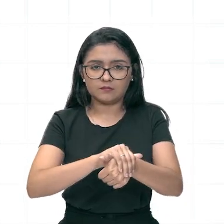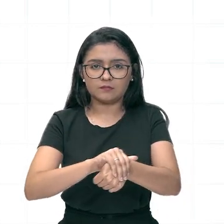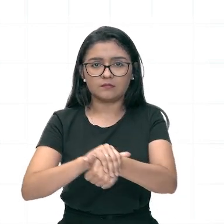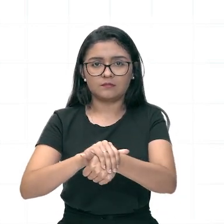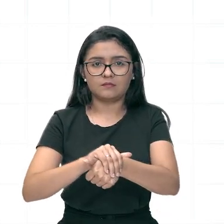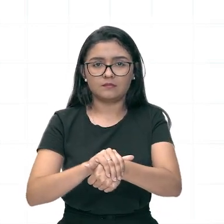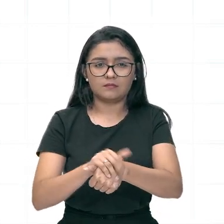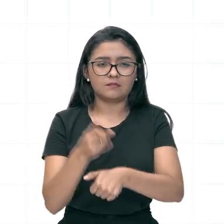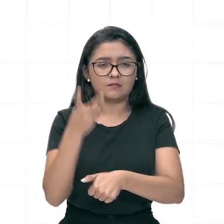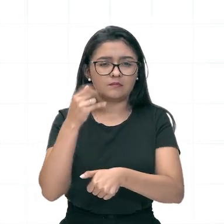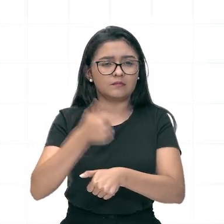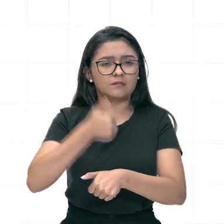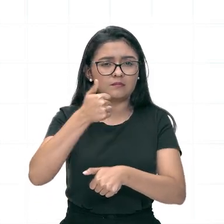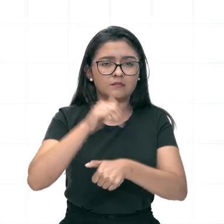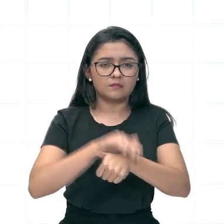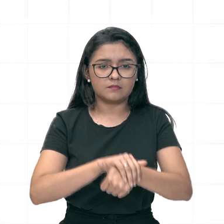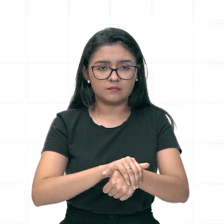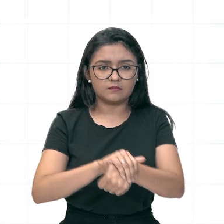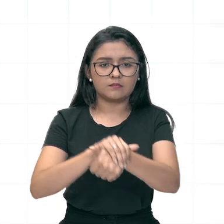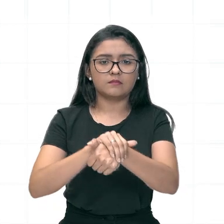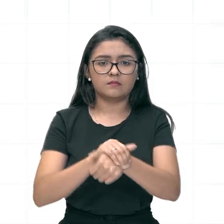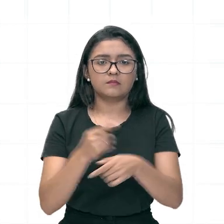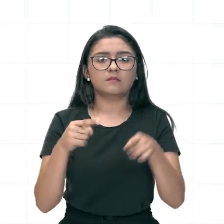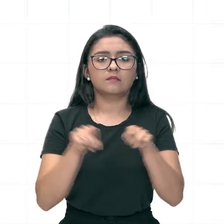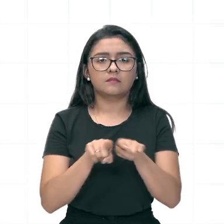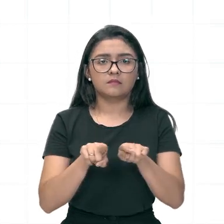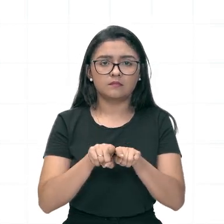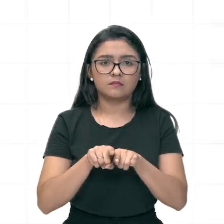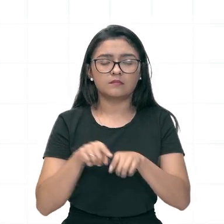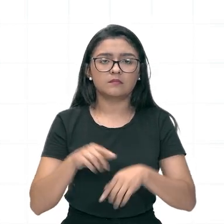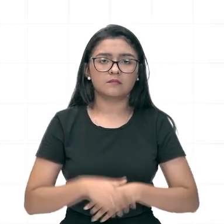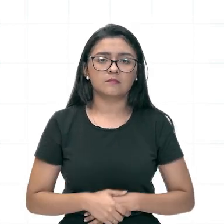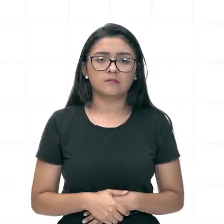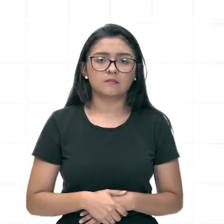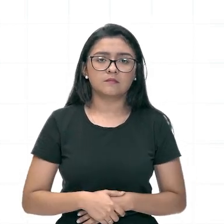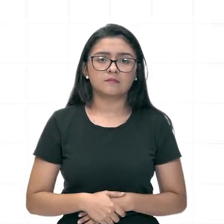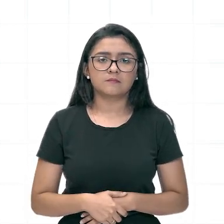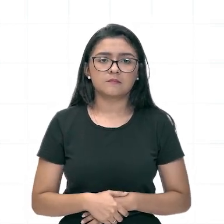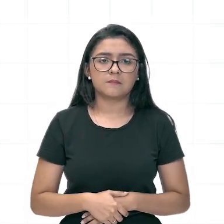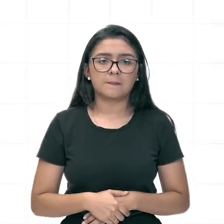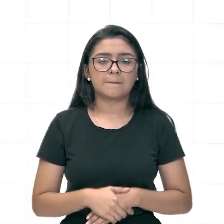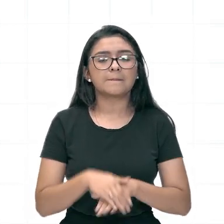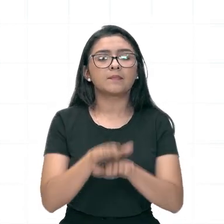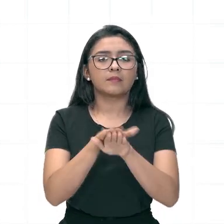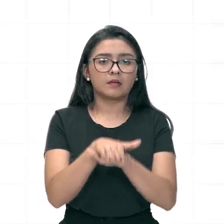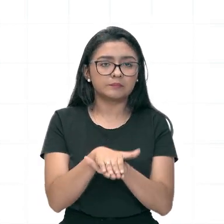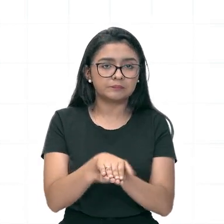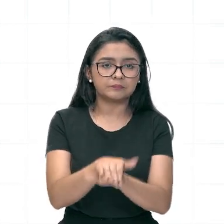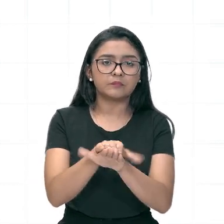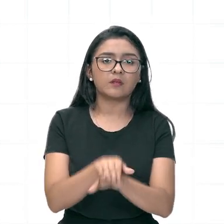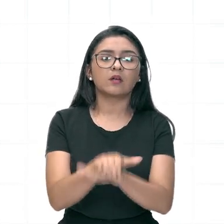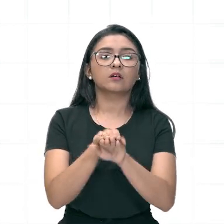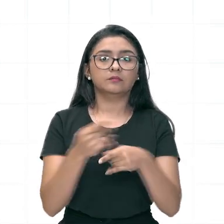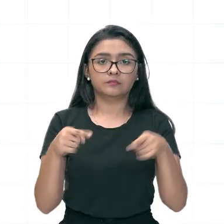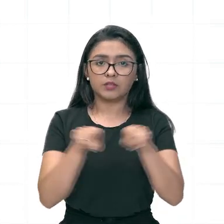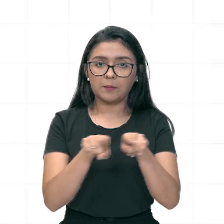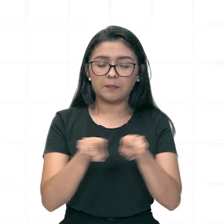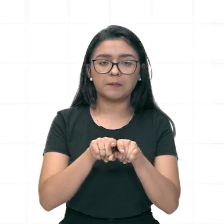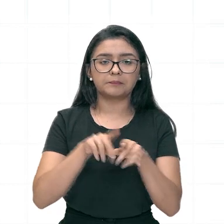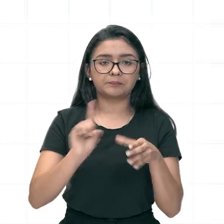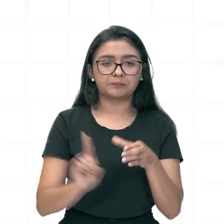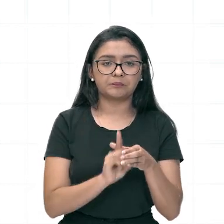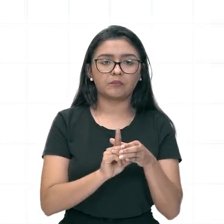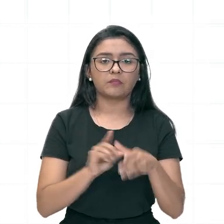como a gente costuma chamar, onde nós temos também as tartarugas, os jabutis, fazem parte então da classe dos